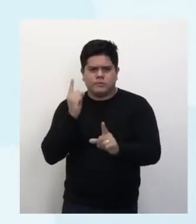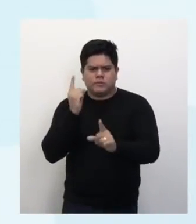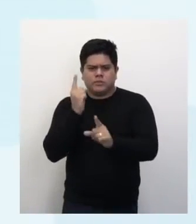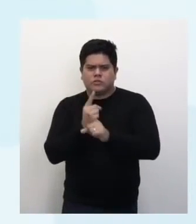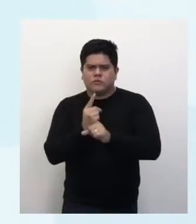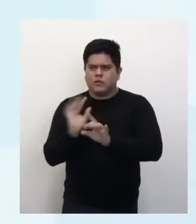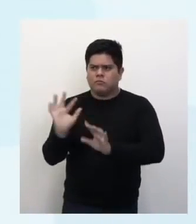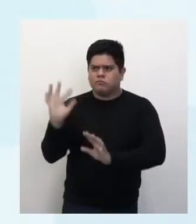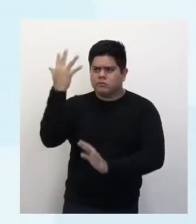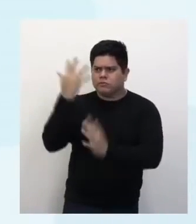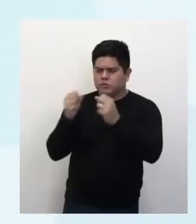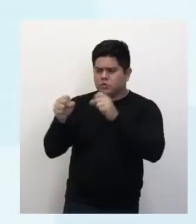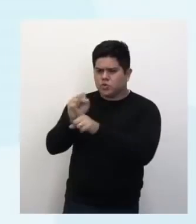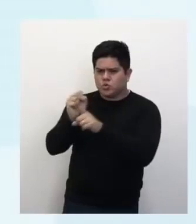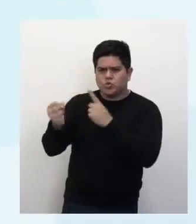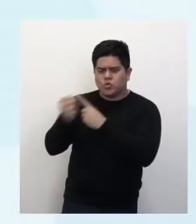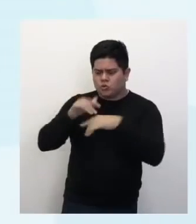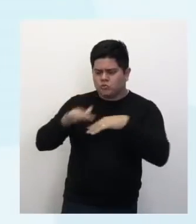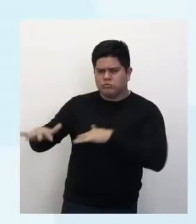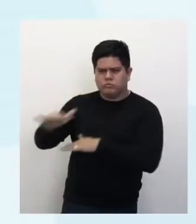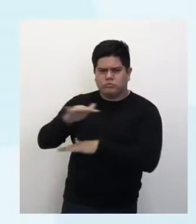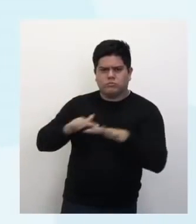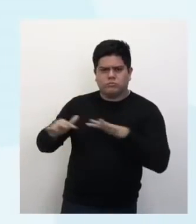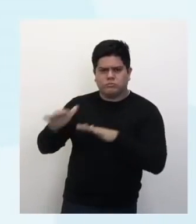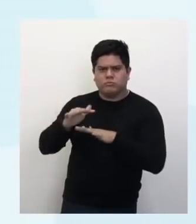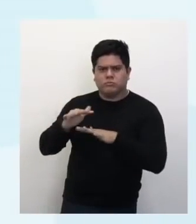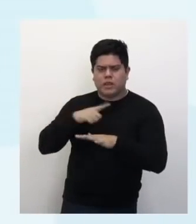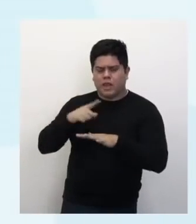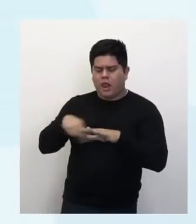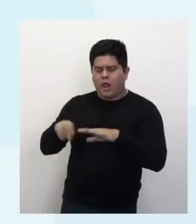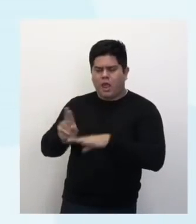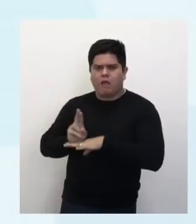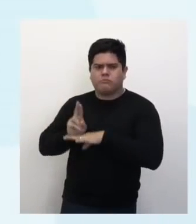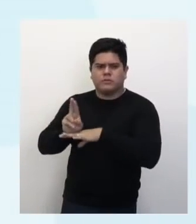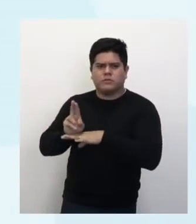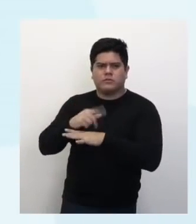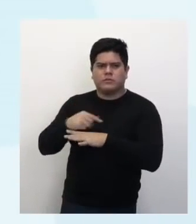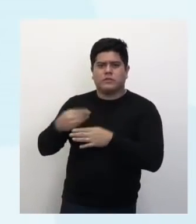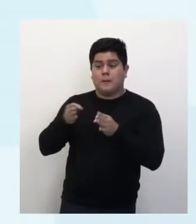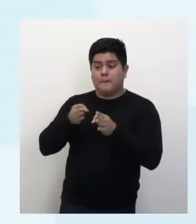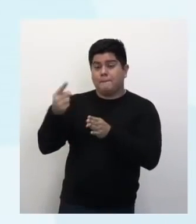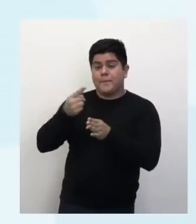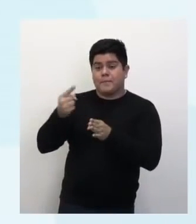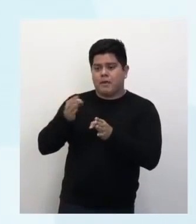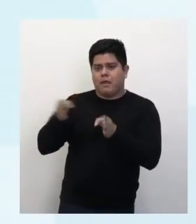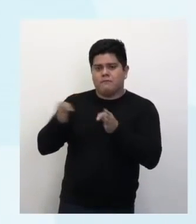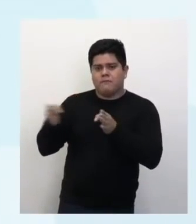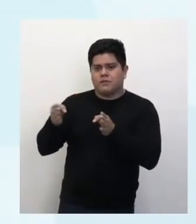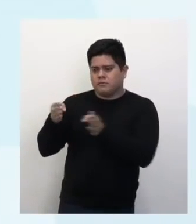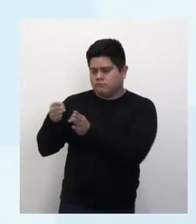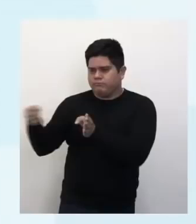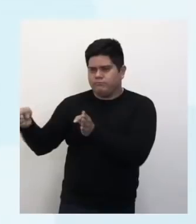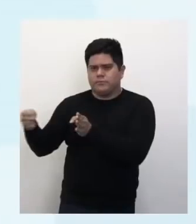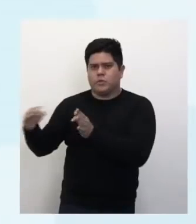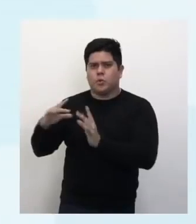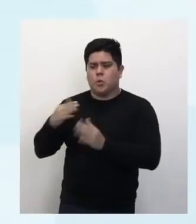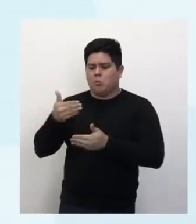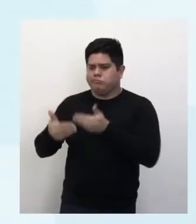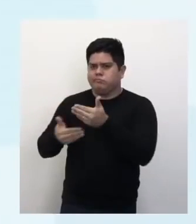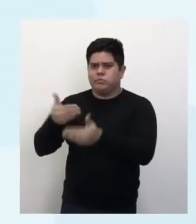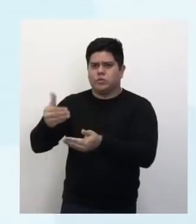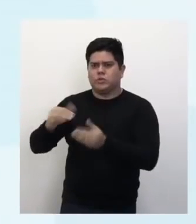fenômenos socioespaciais representativos das primeiras fases do processo de